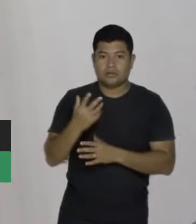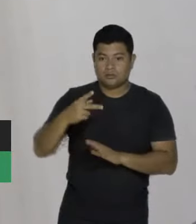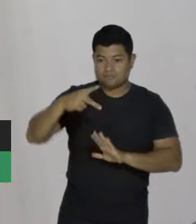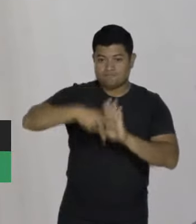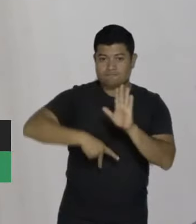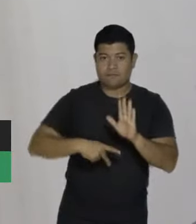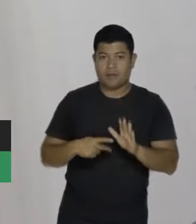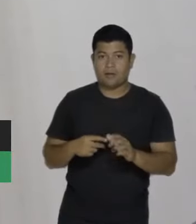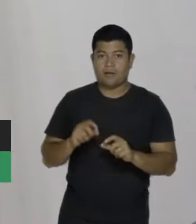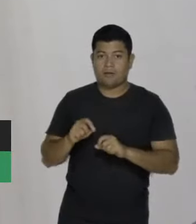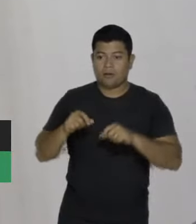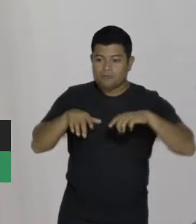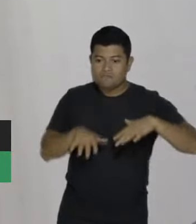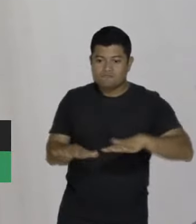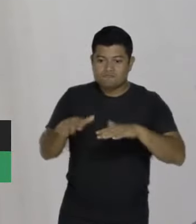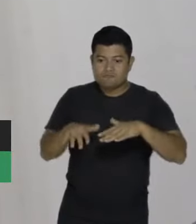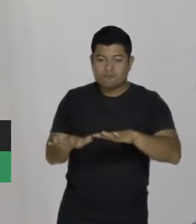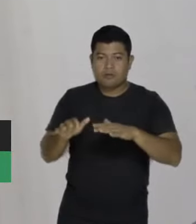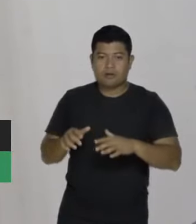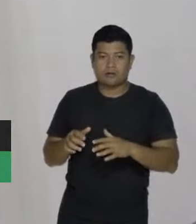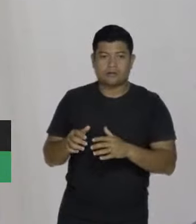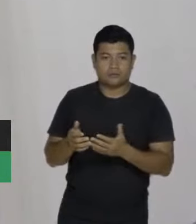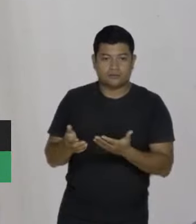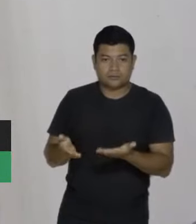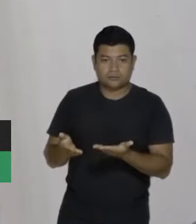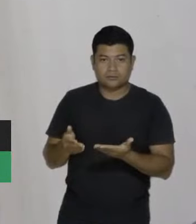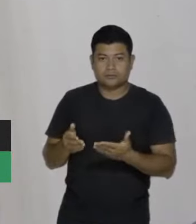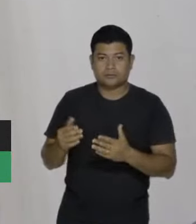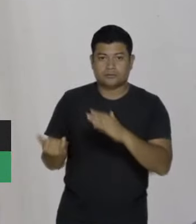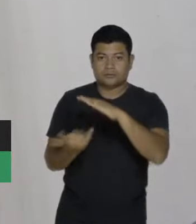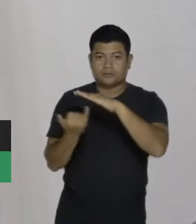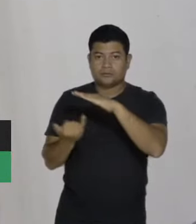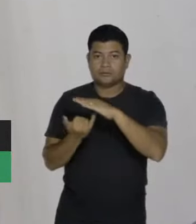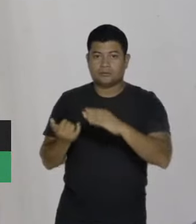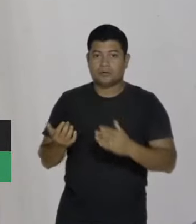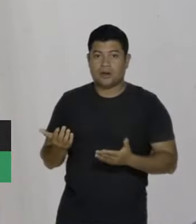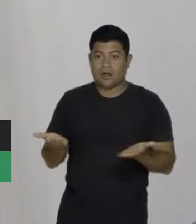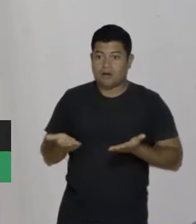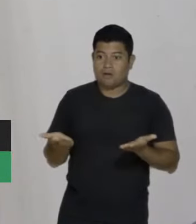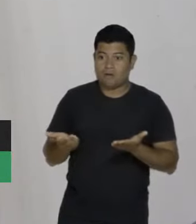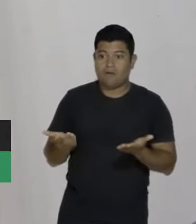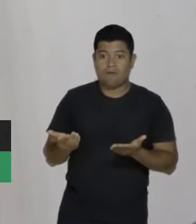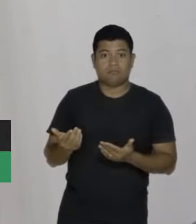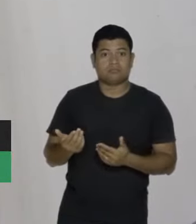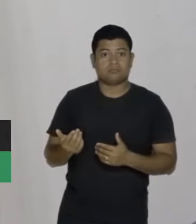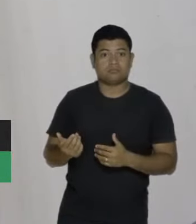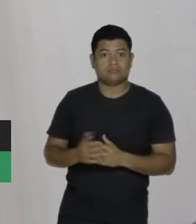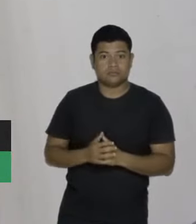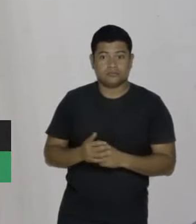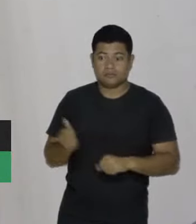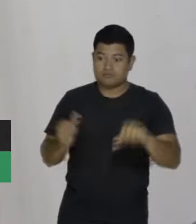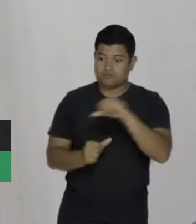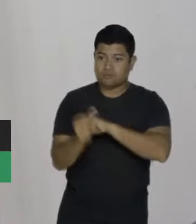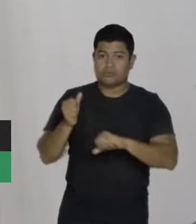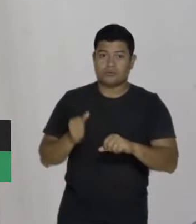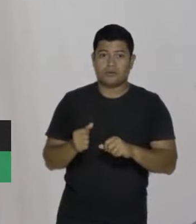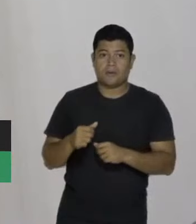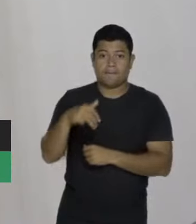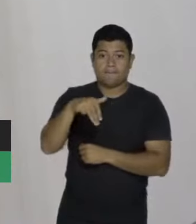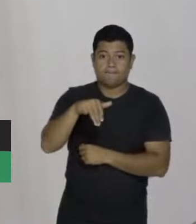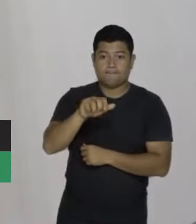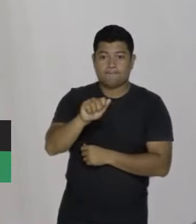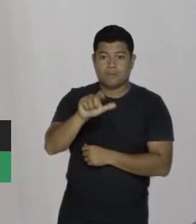para o Estado e que hoje, deputado Antídio, é uma grande fonte de renda, está revolucionando a nossa maricultura.